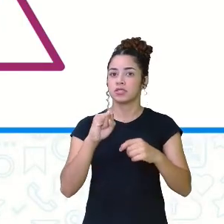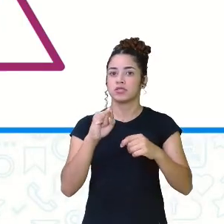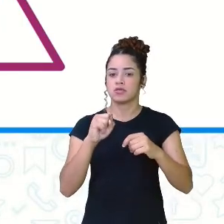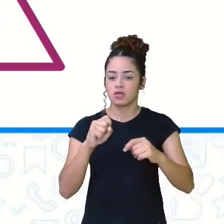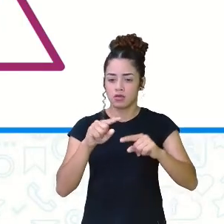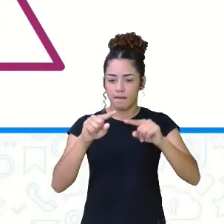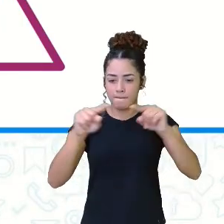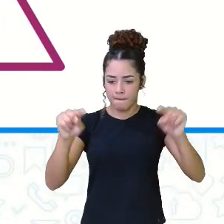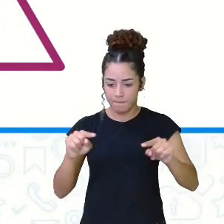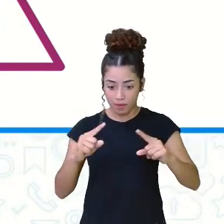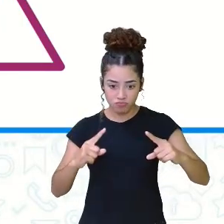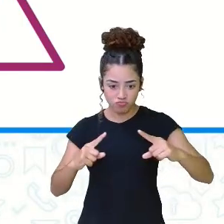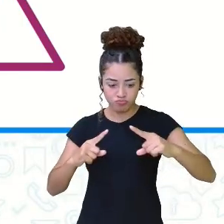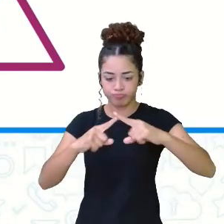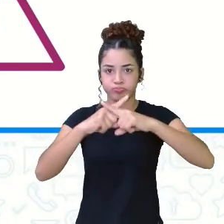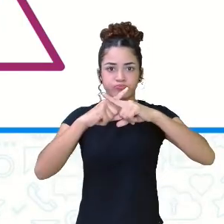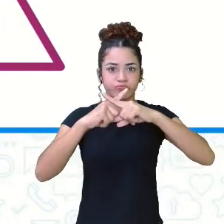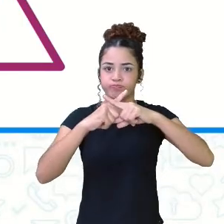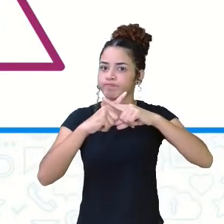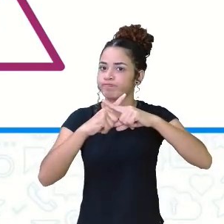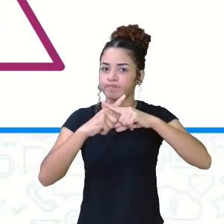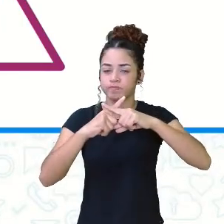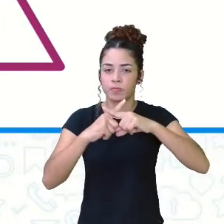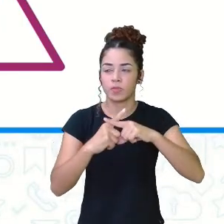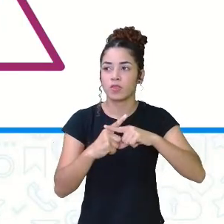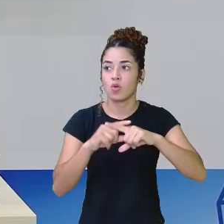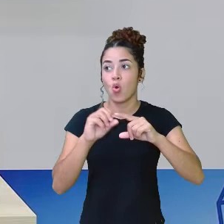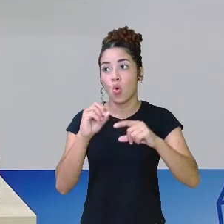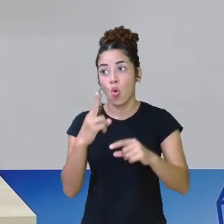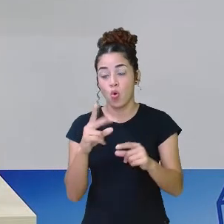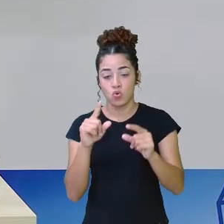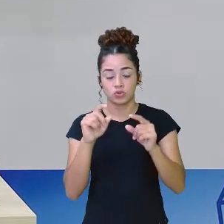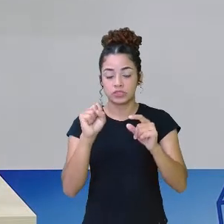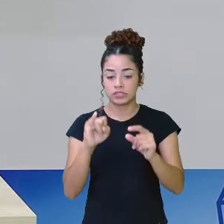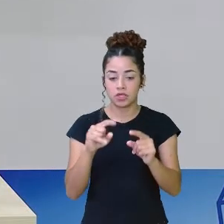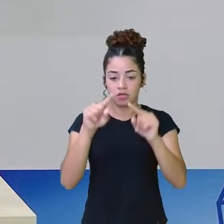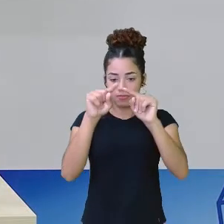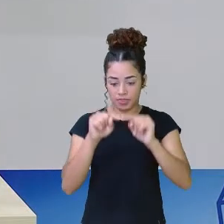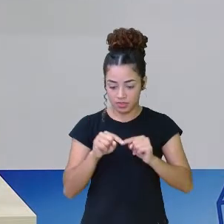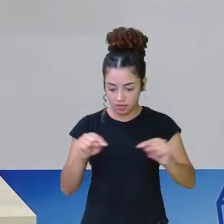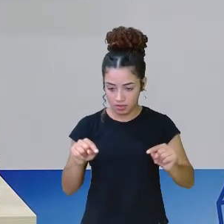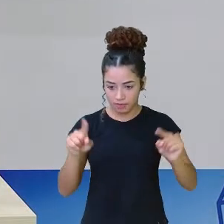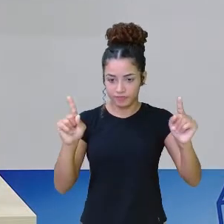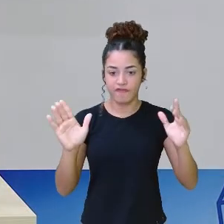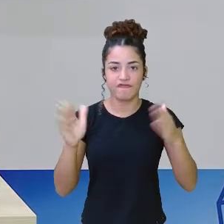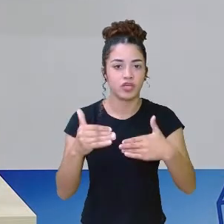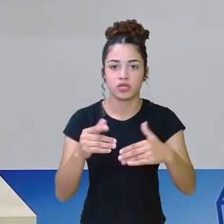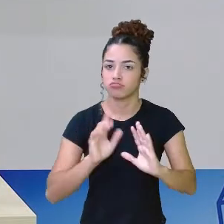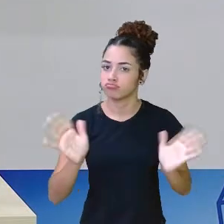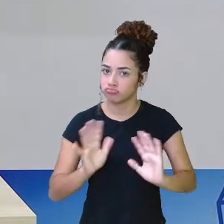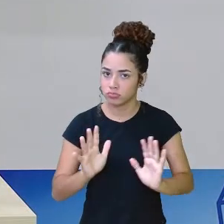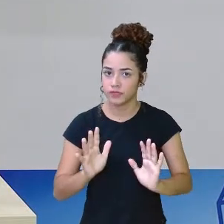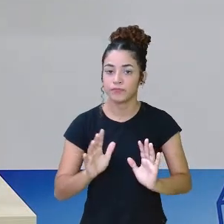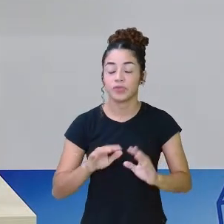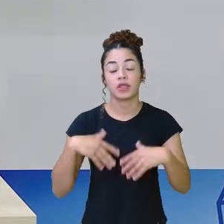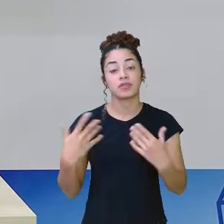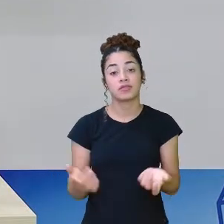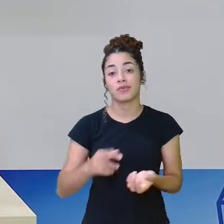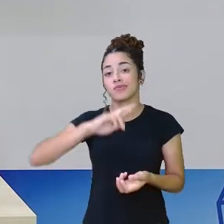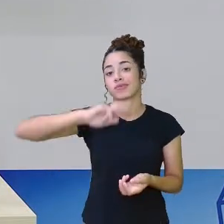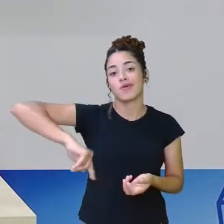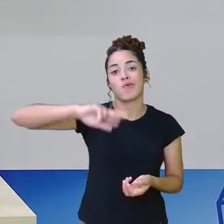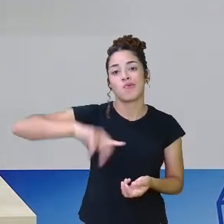os segmentos de reta se cruzam ou se eles não se fecham, não